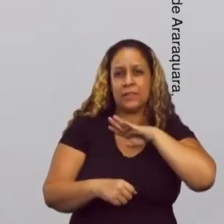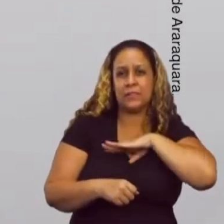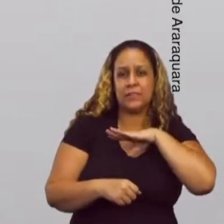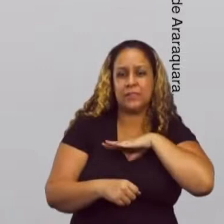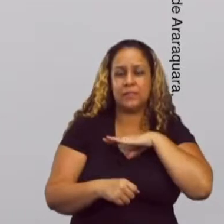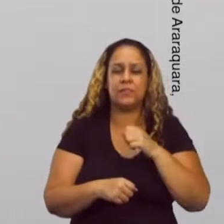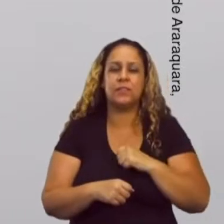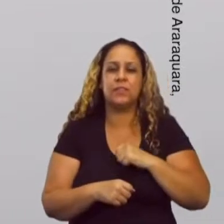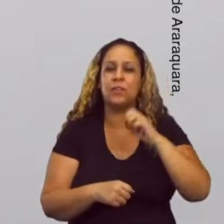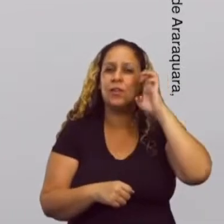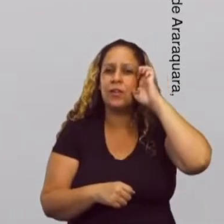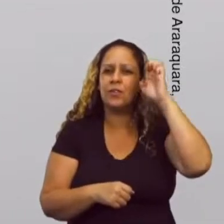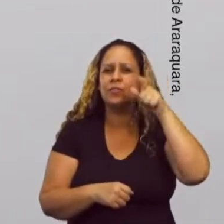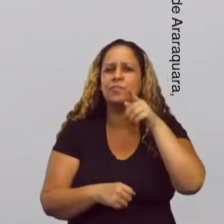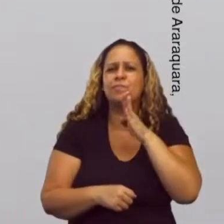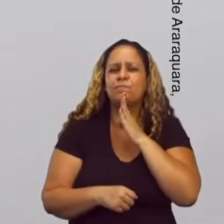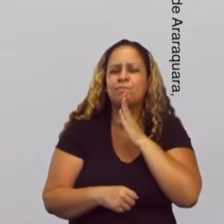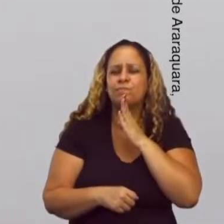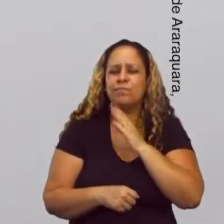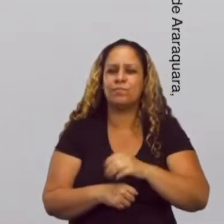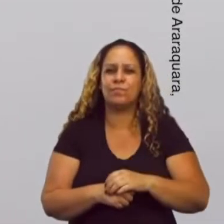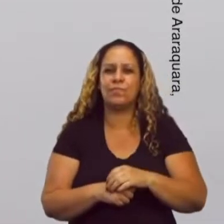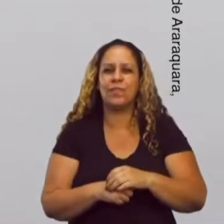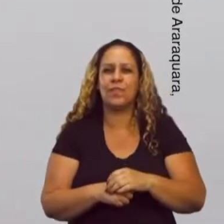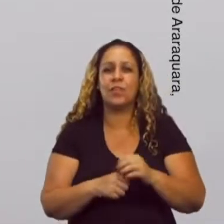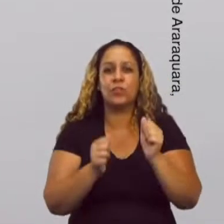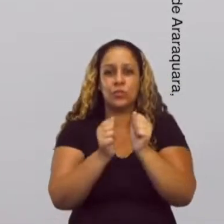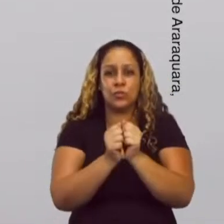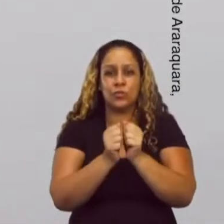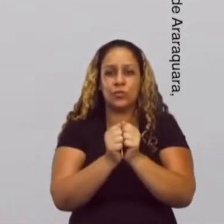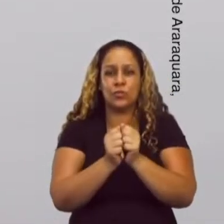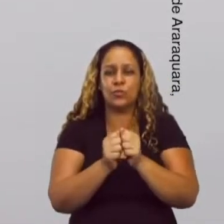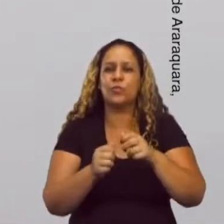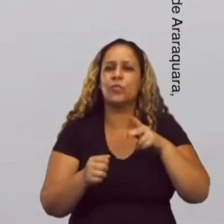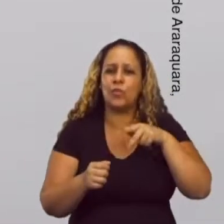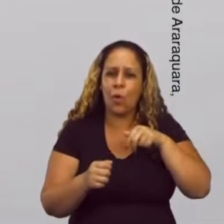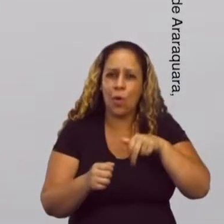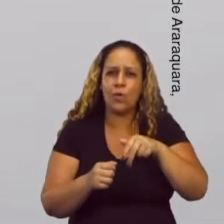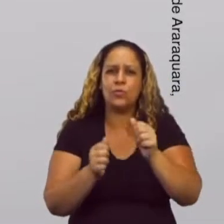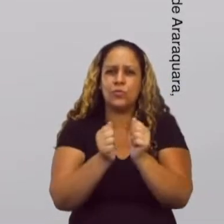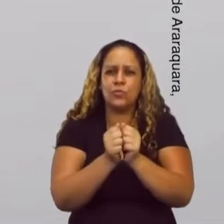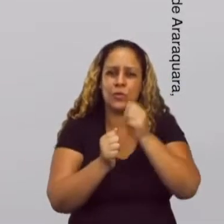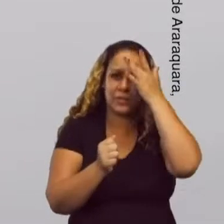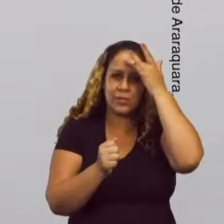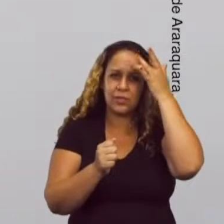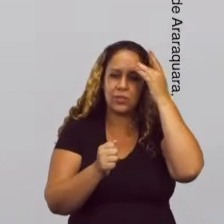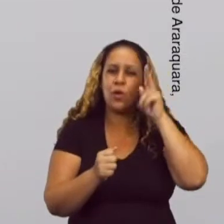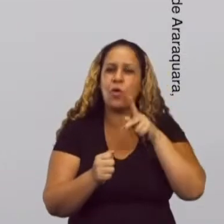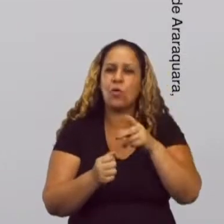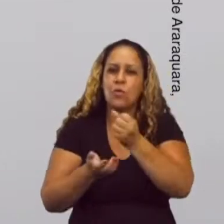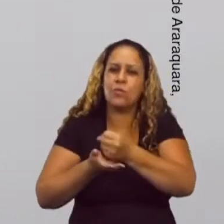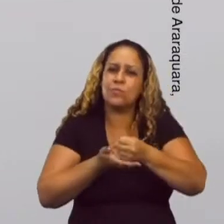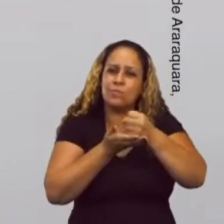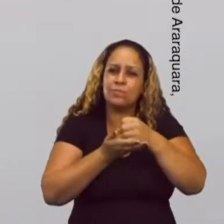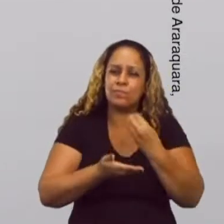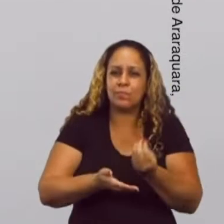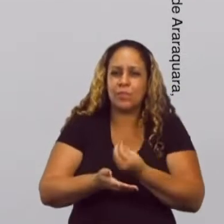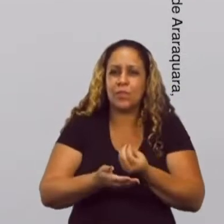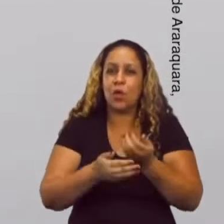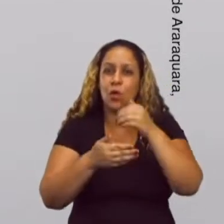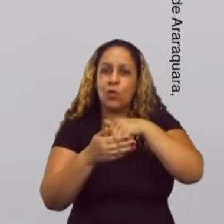tudo isso. O Edinho, você conhece. Com ele, o caminho é seguro. Vamos continuar salvando